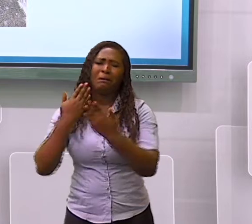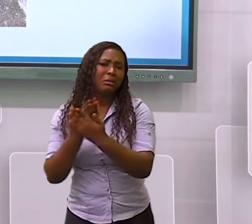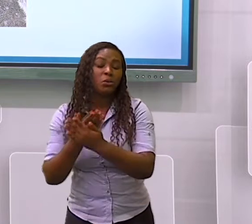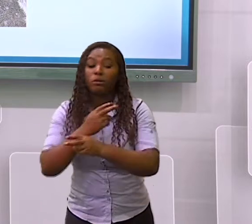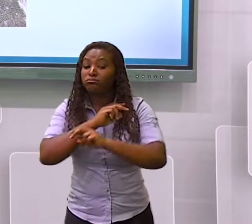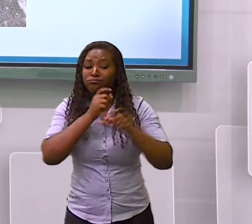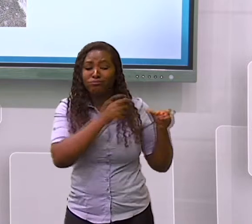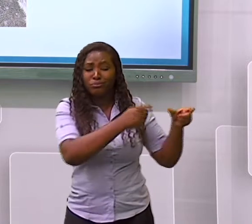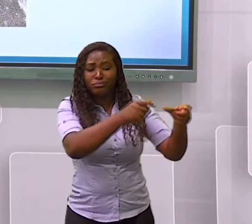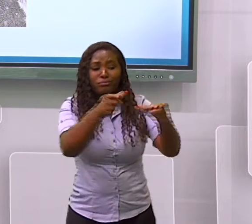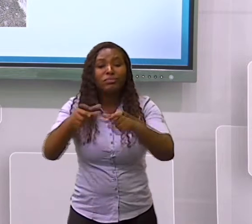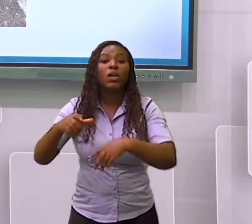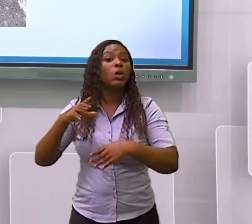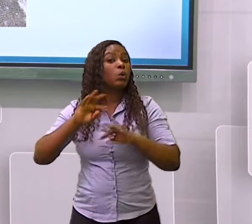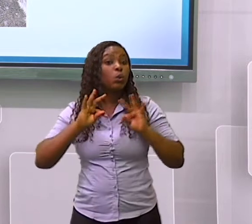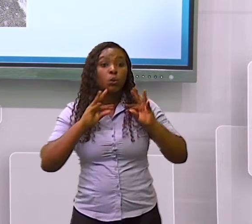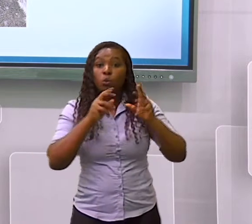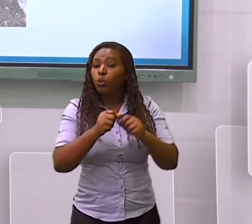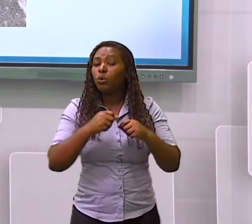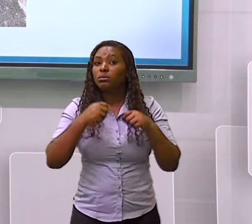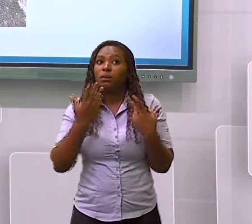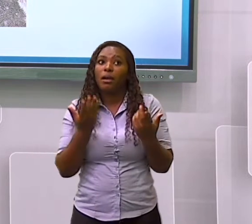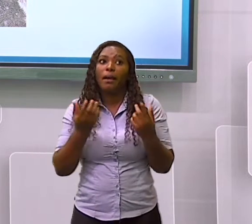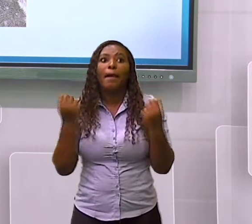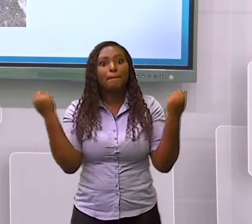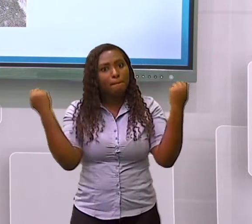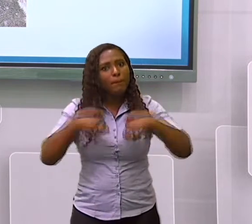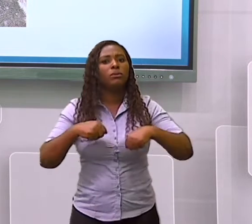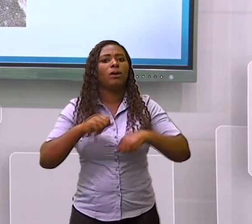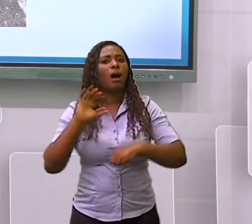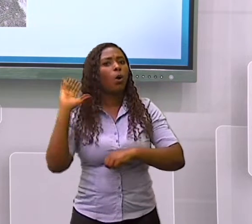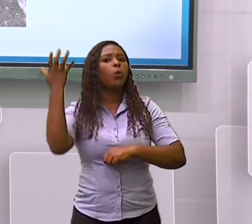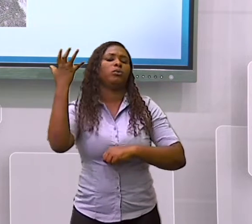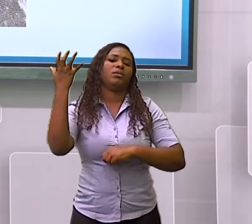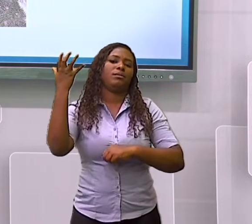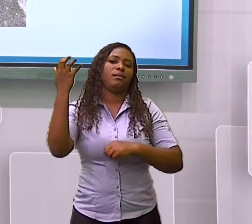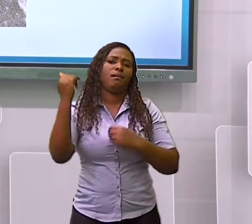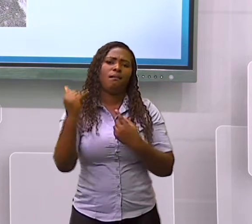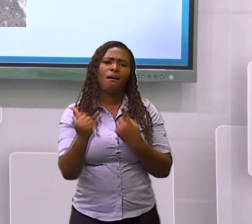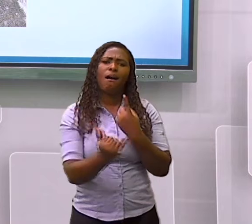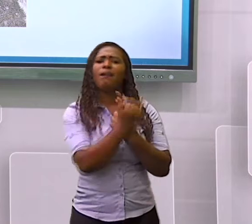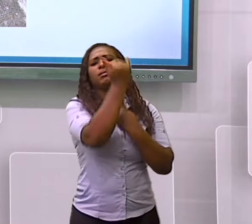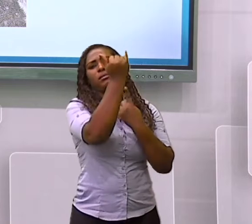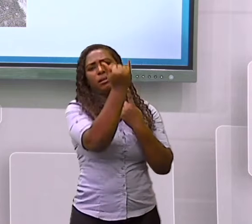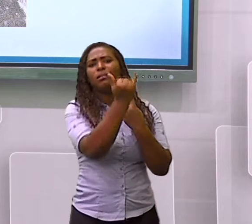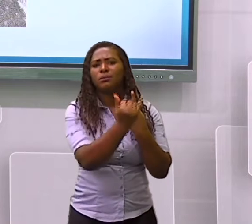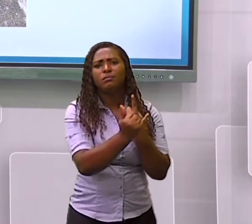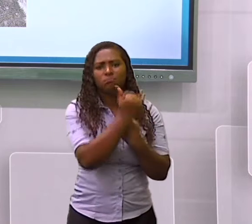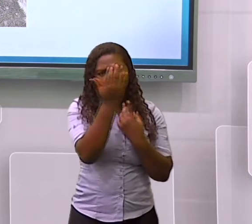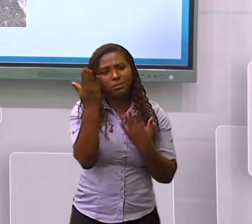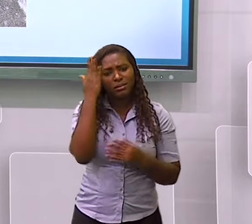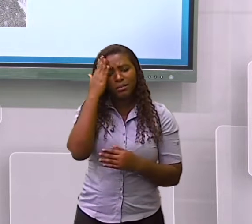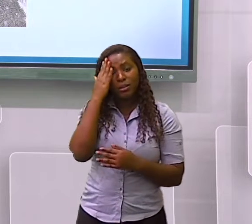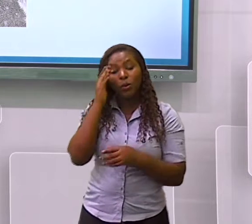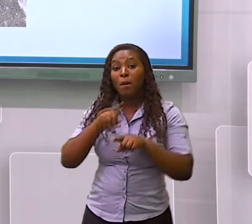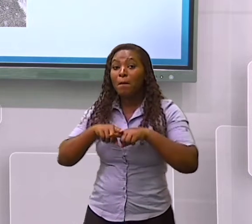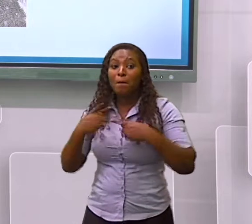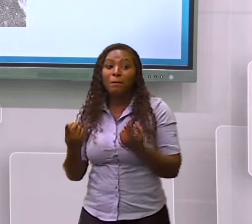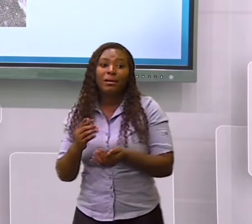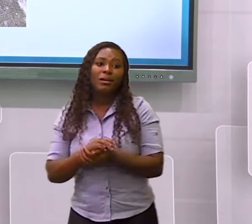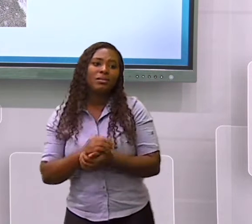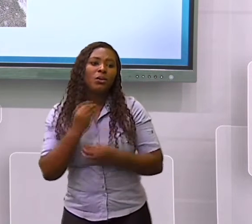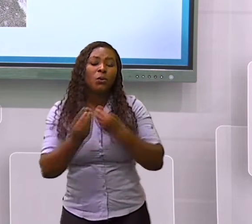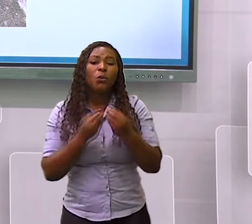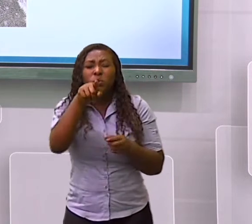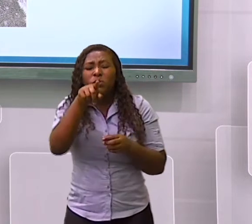fazemos para sair da nossa casa, para passar o nosso dia a dia sem sofrer